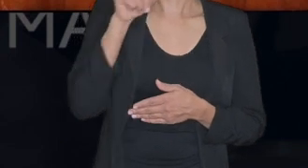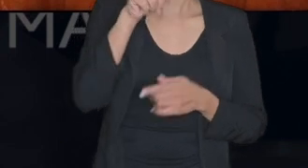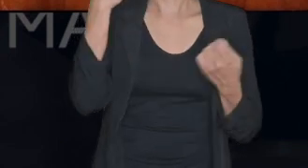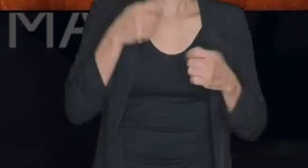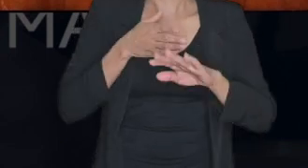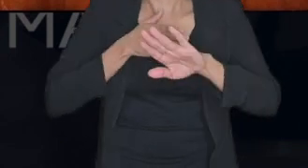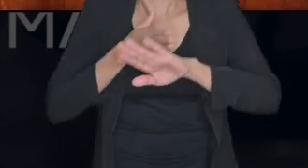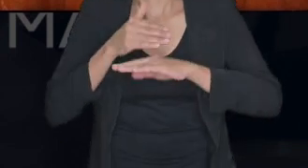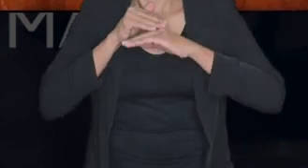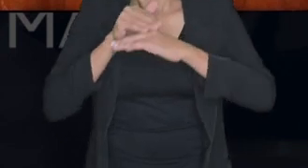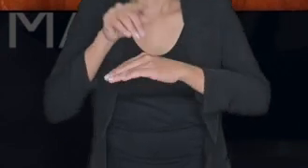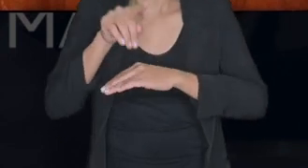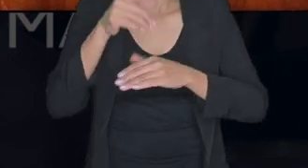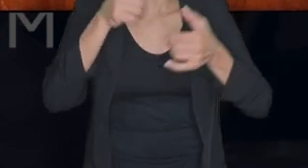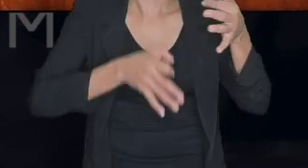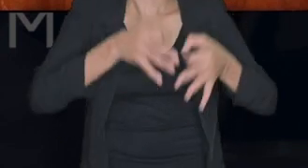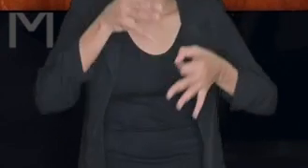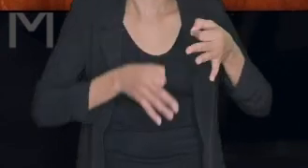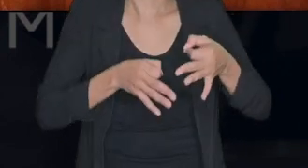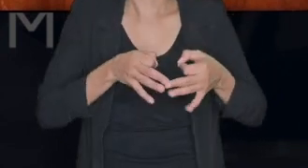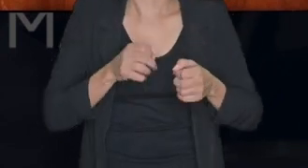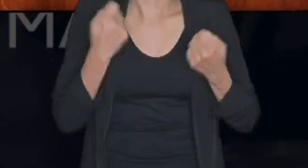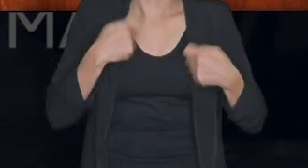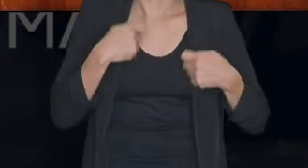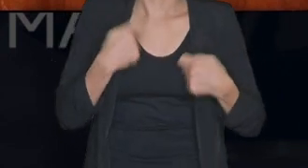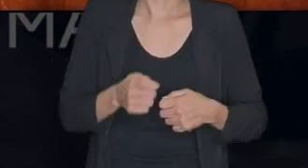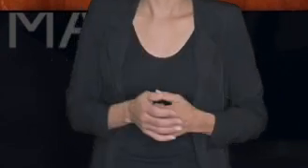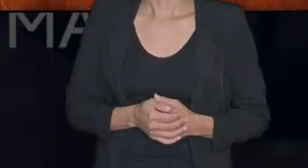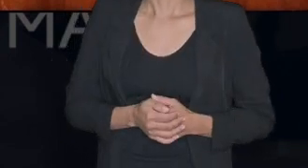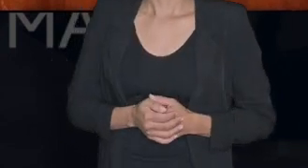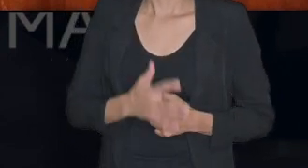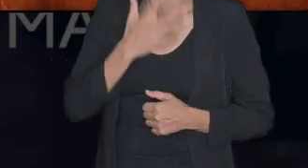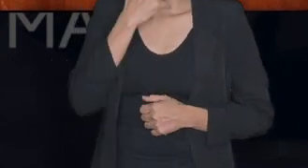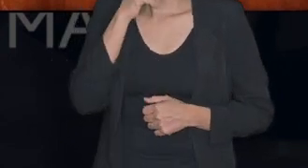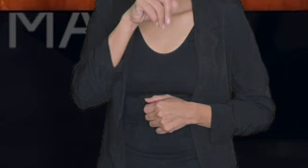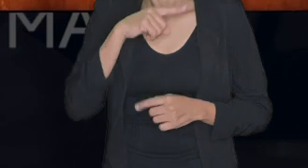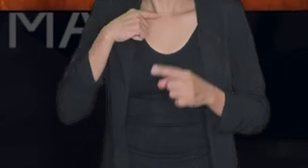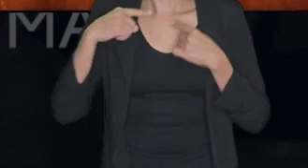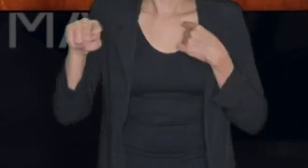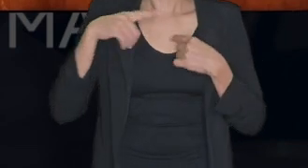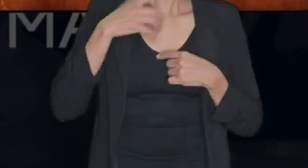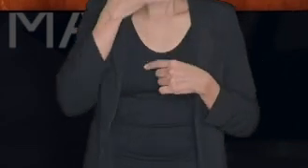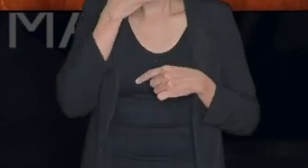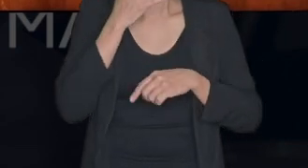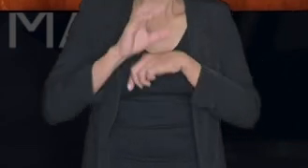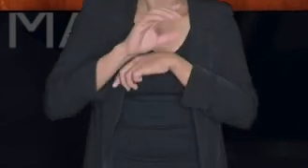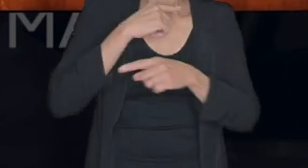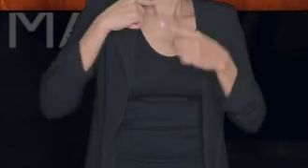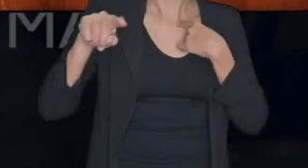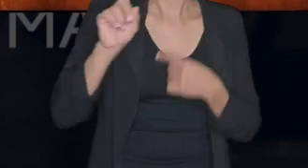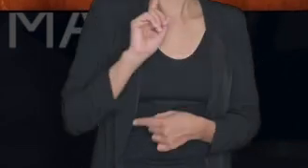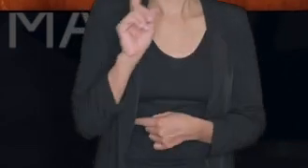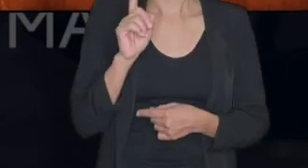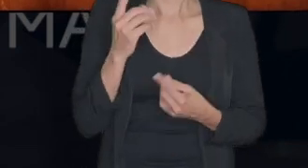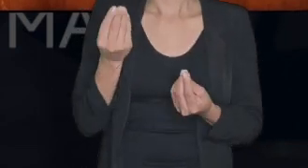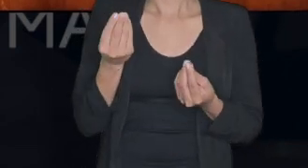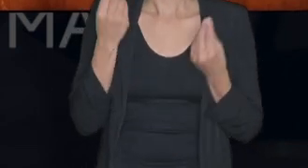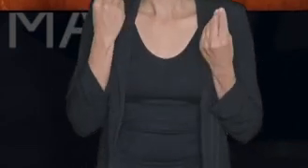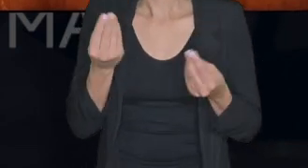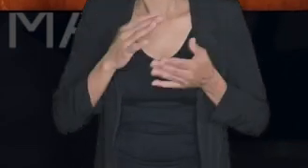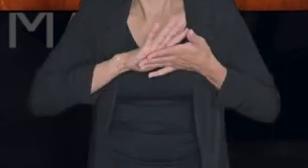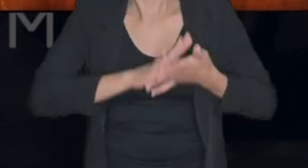isso não flerta com a inconstitucionalidade? Por que tanta discriminação com o